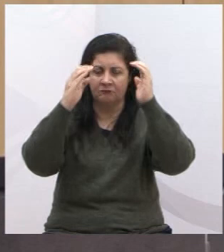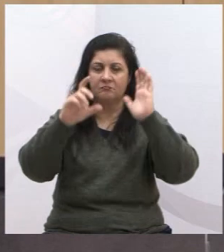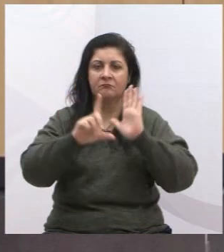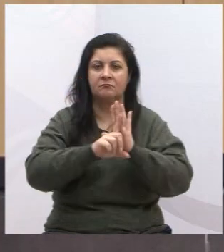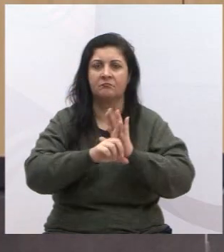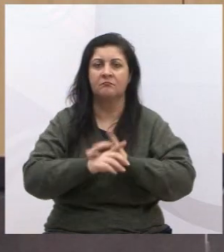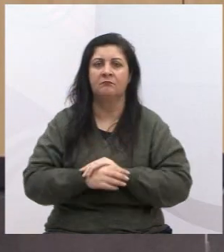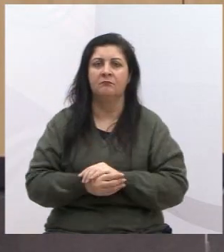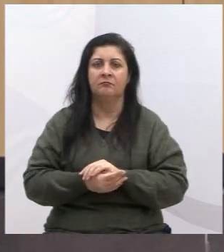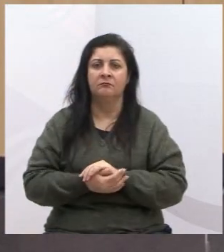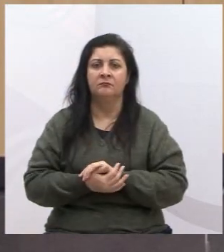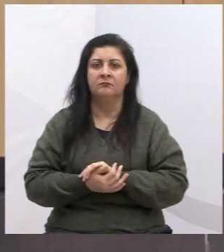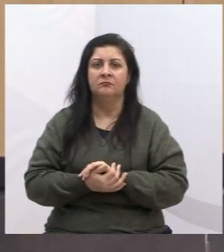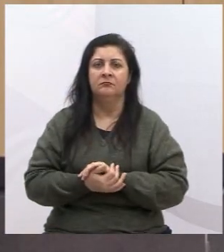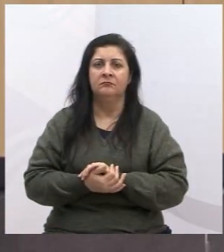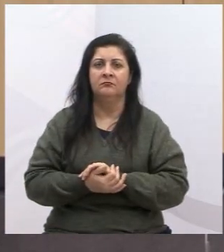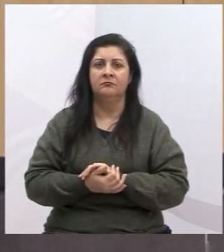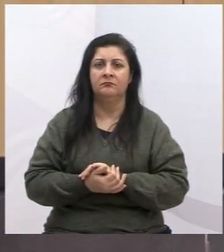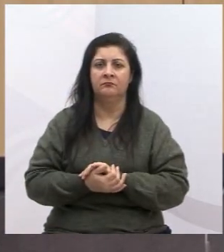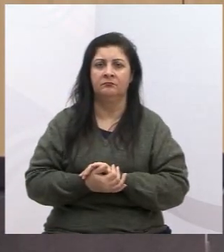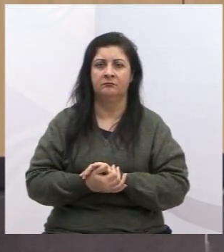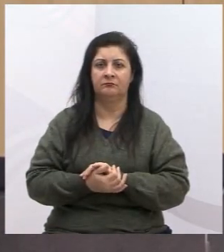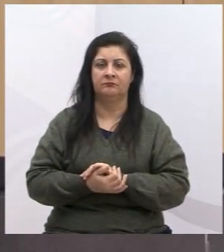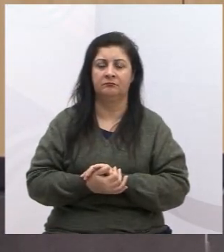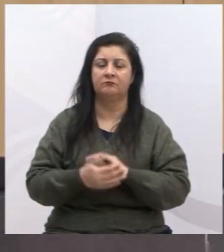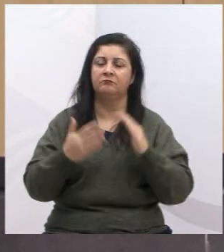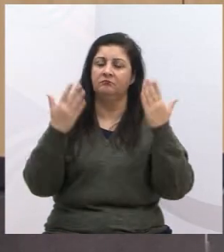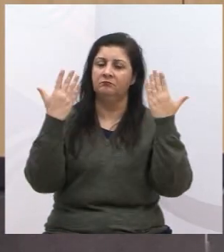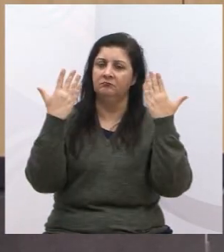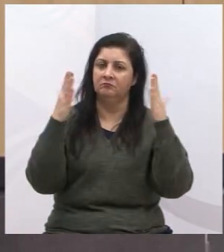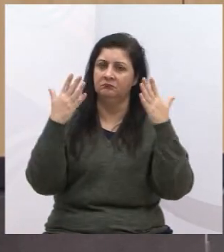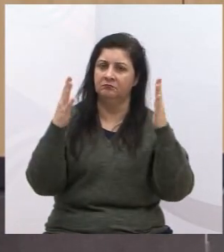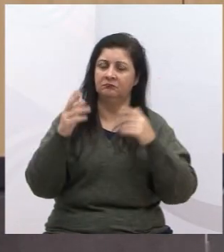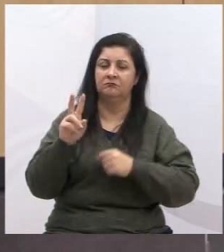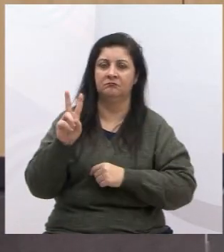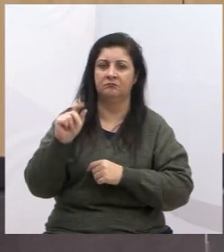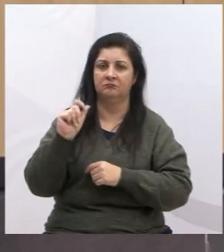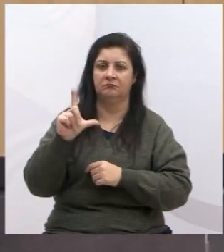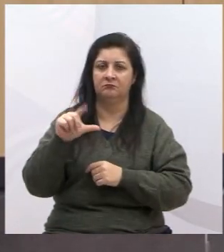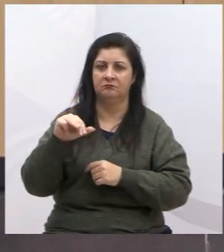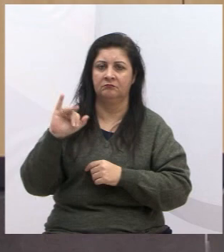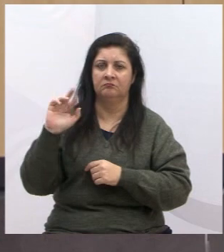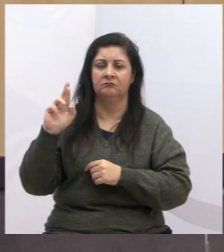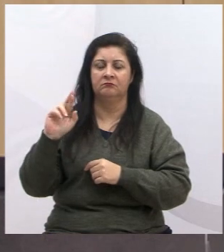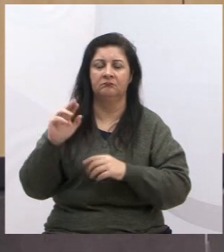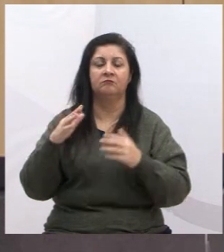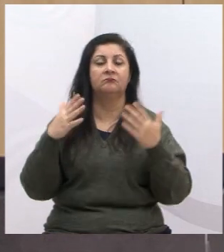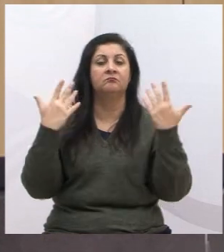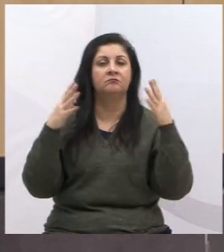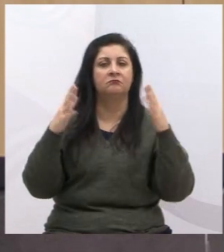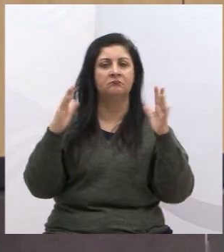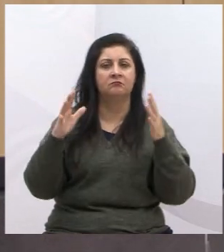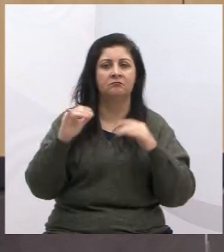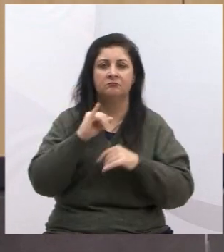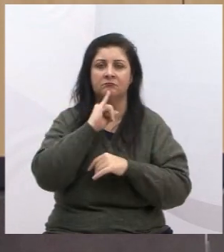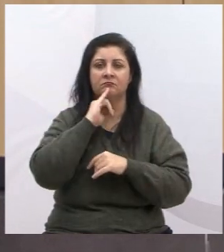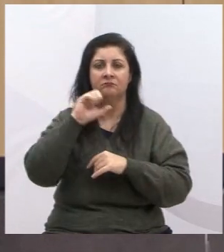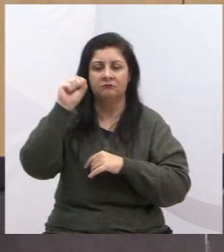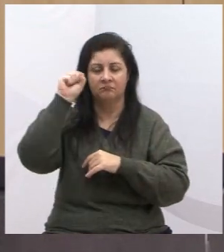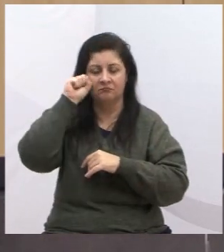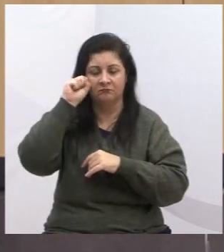caso. Tá? Então, aqui fica o parabéns a esse vereador, ao prefeito Isaías Santana, de